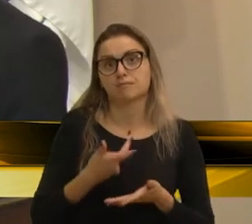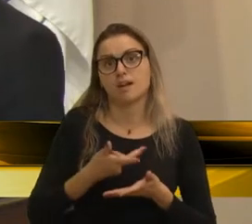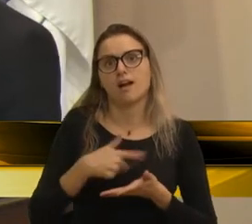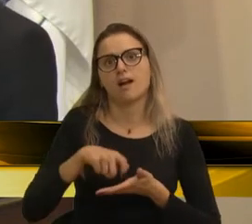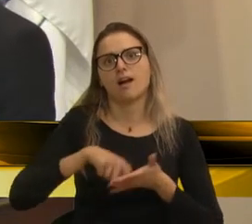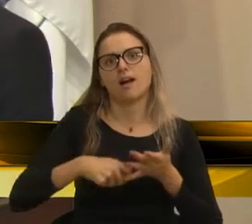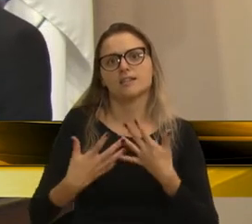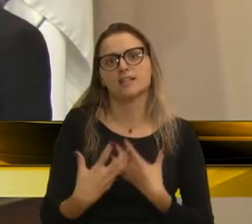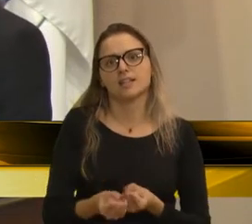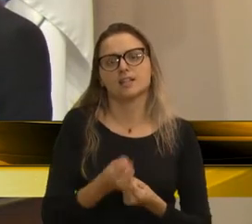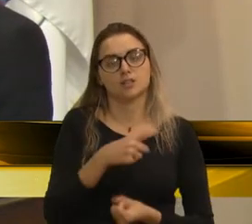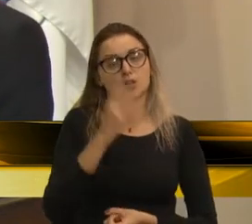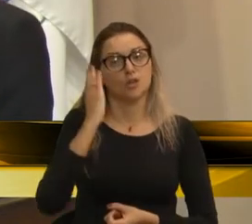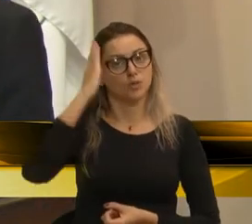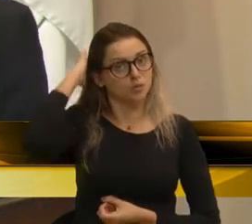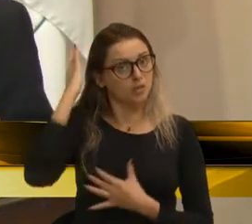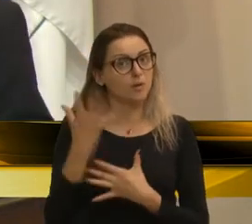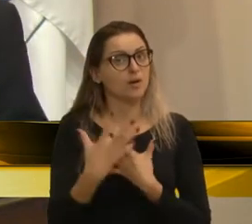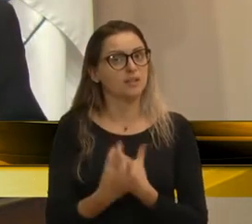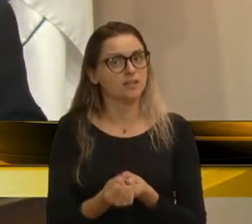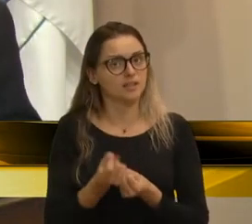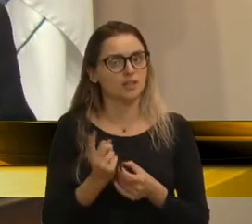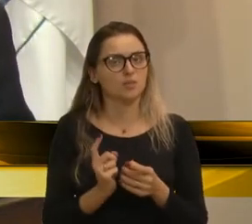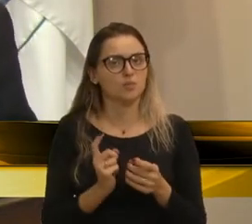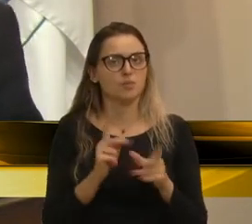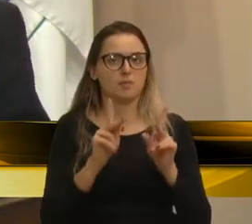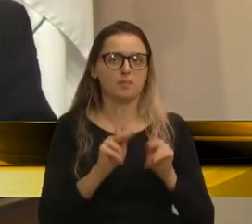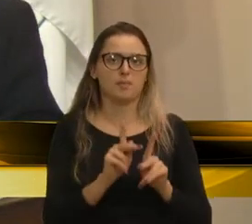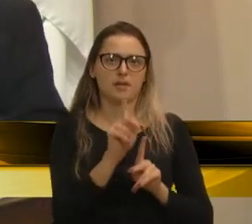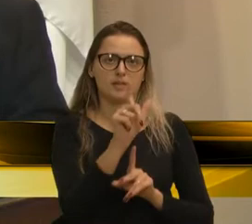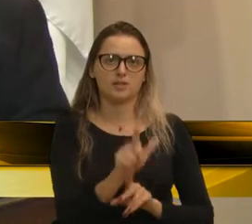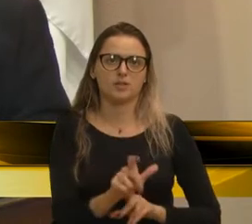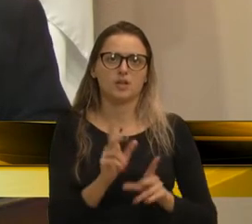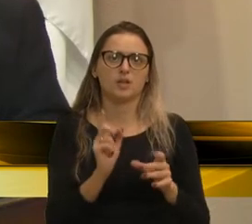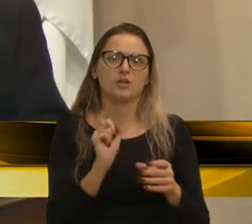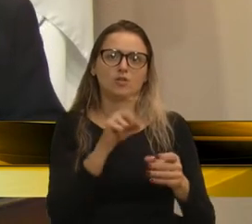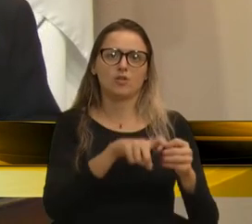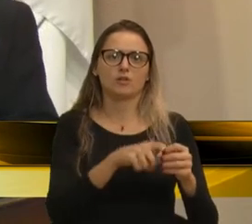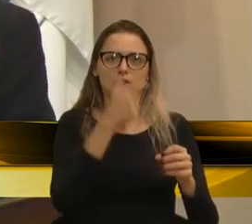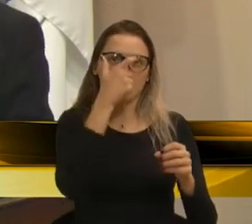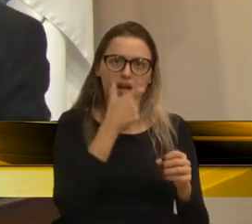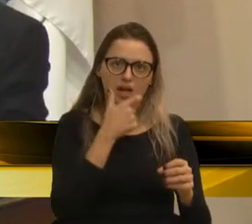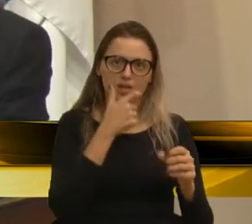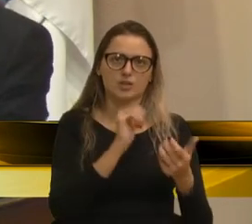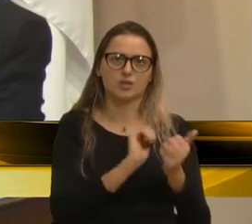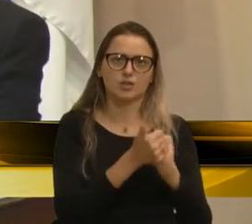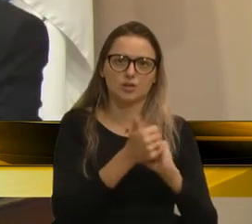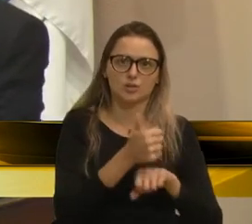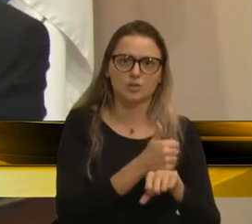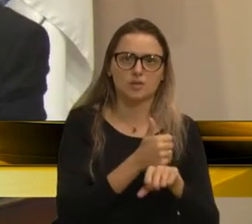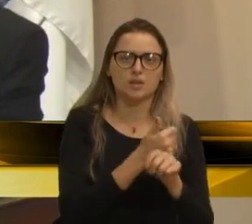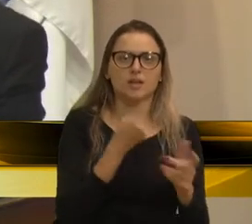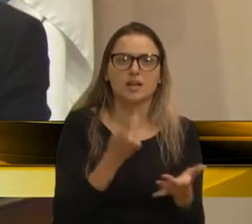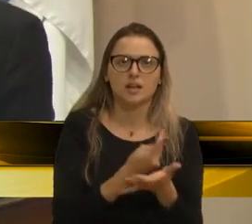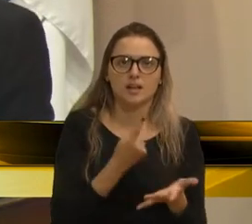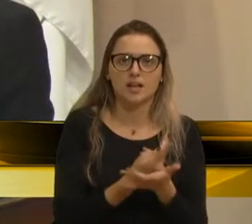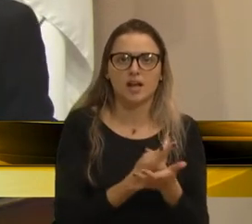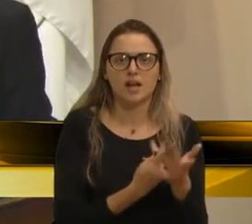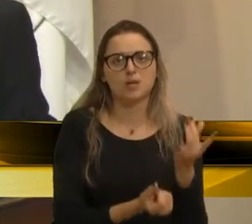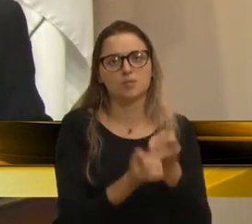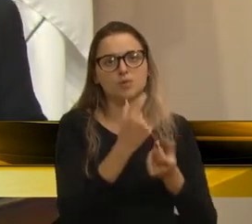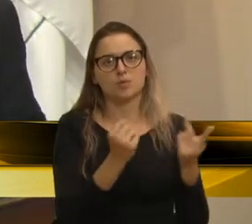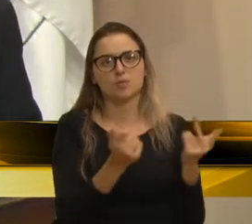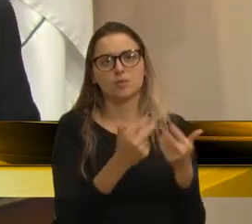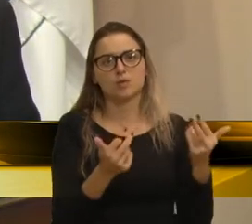o prefeito está assinando embaixo, é alguém que acha que os desportistas que erraram por algum motivo a prestação